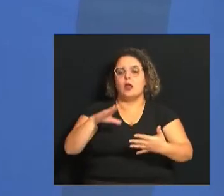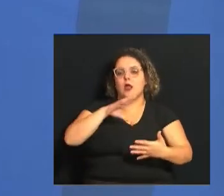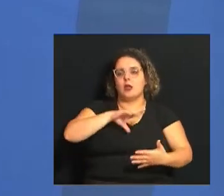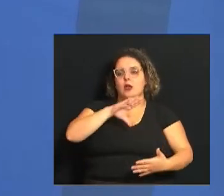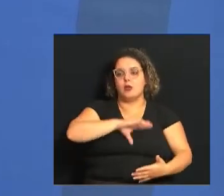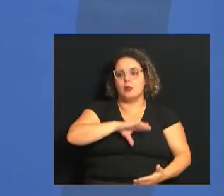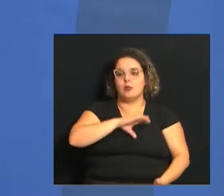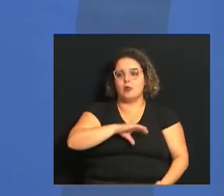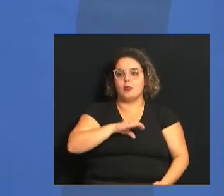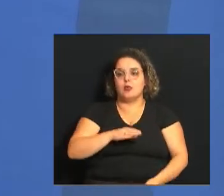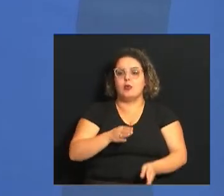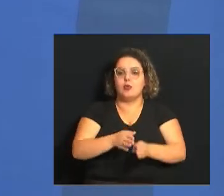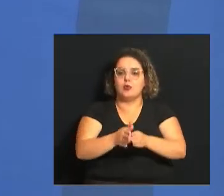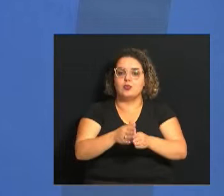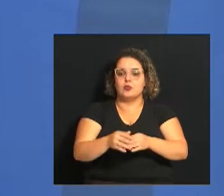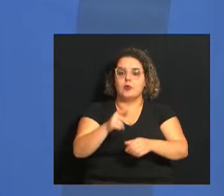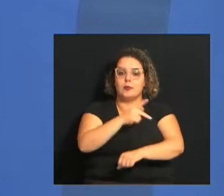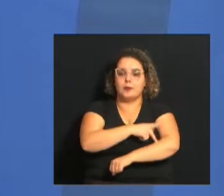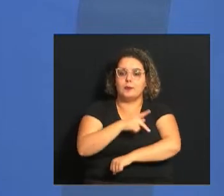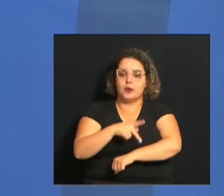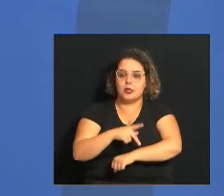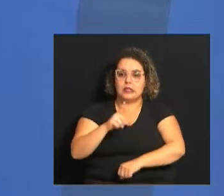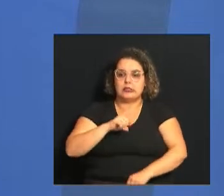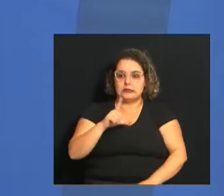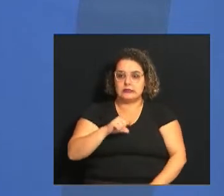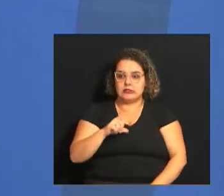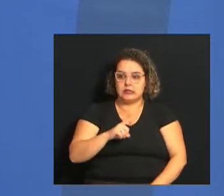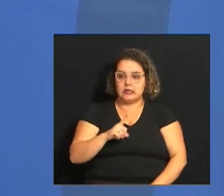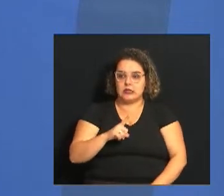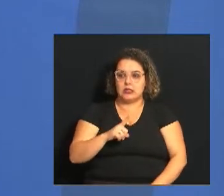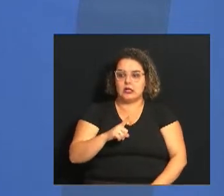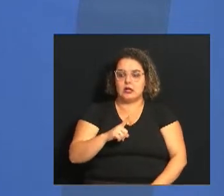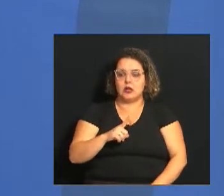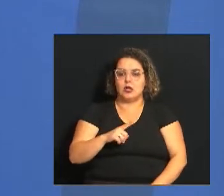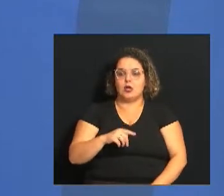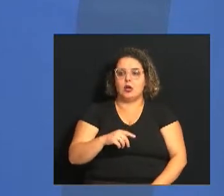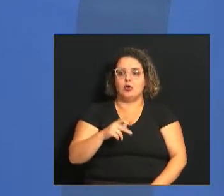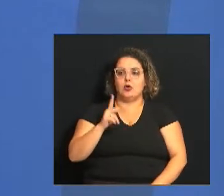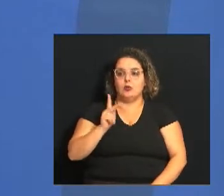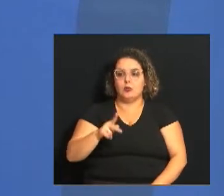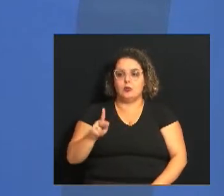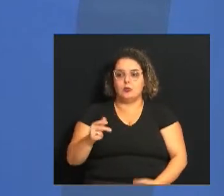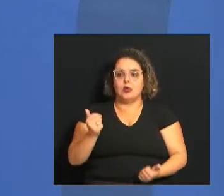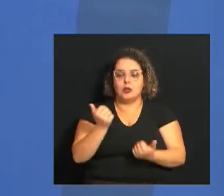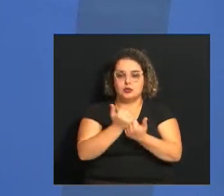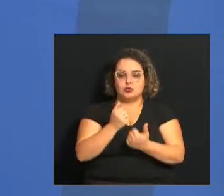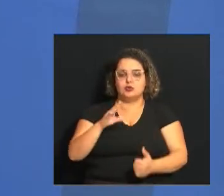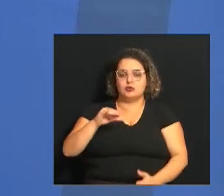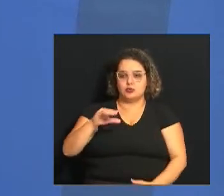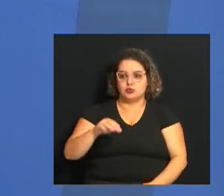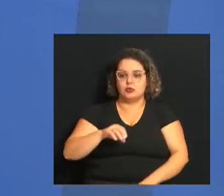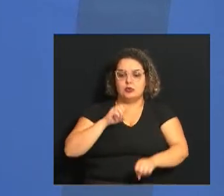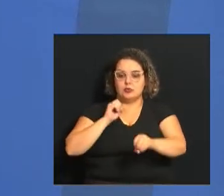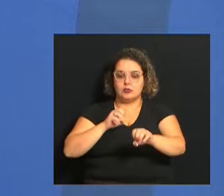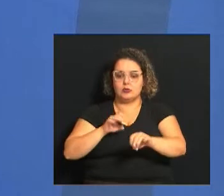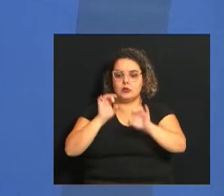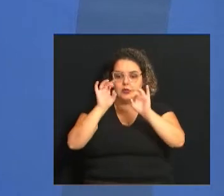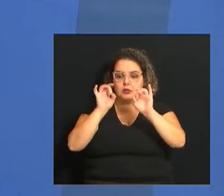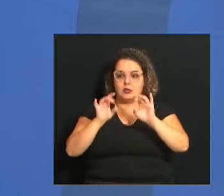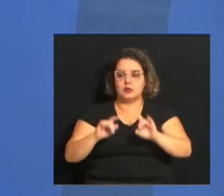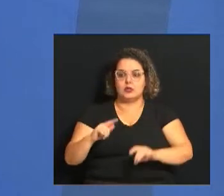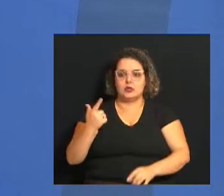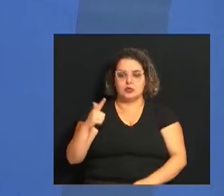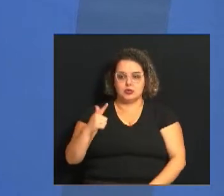orientador pedagógico, nós temos professor adjunto de ciências, de educação especial, de geografia,